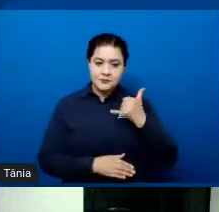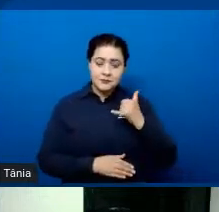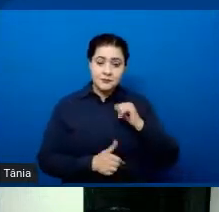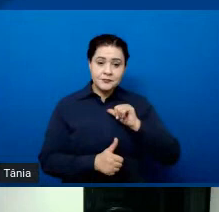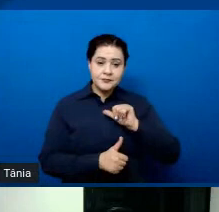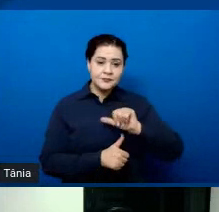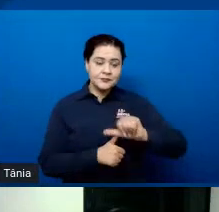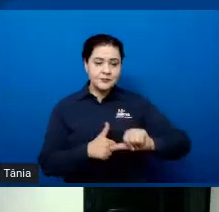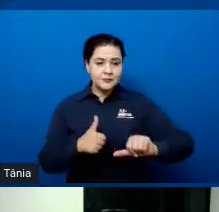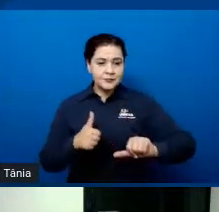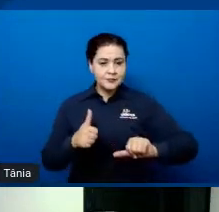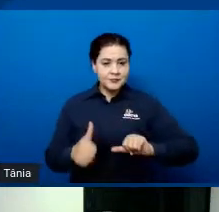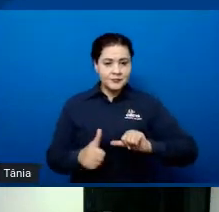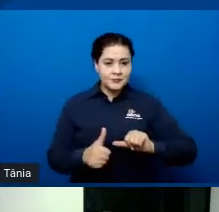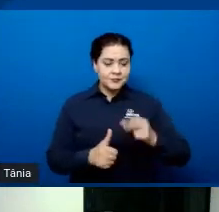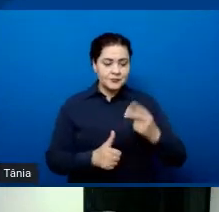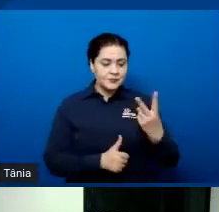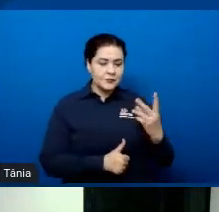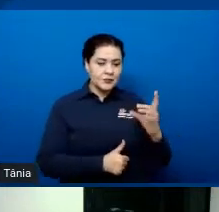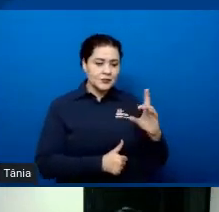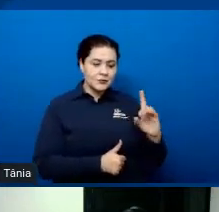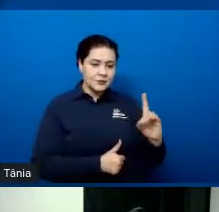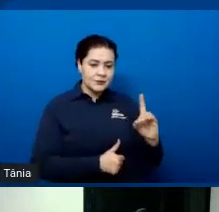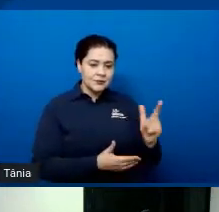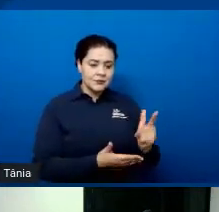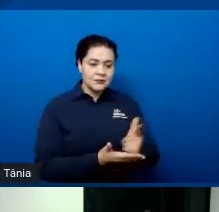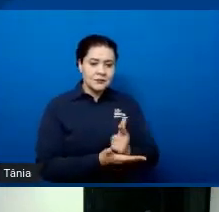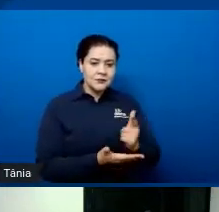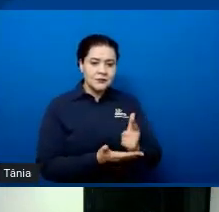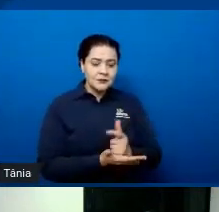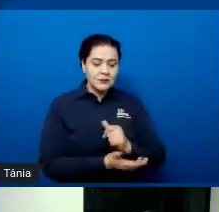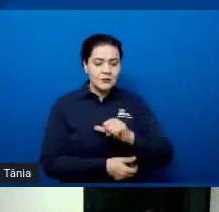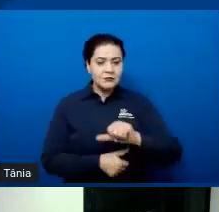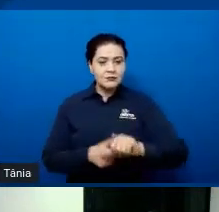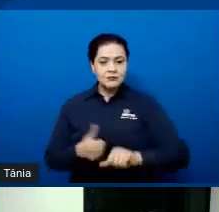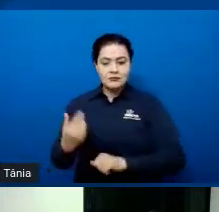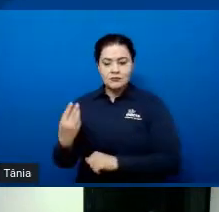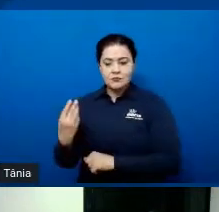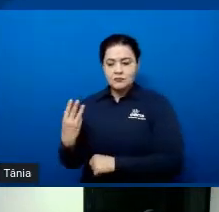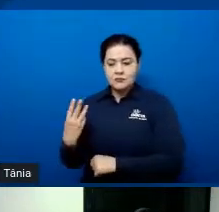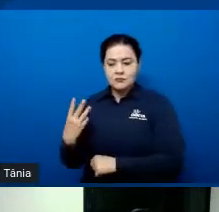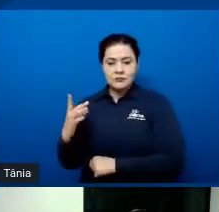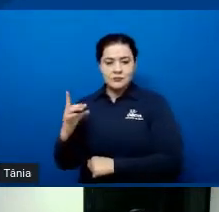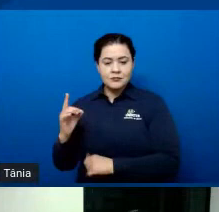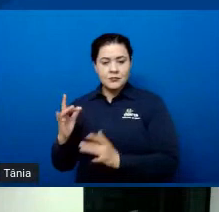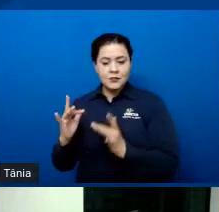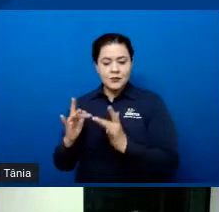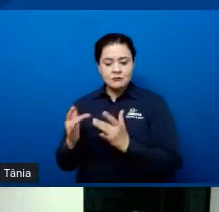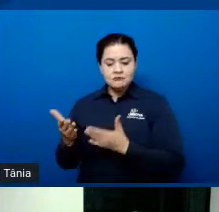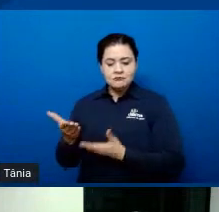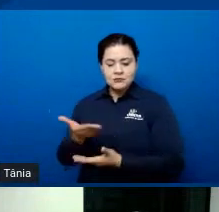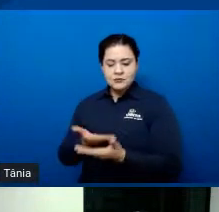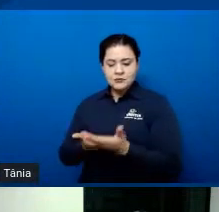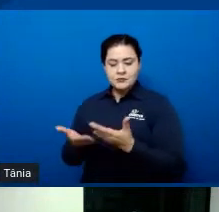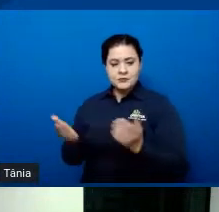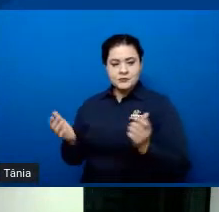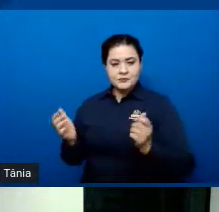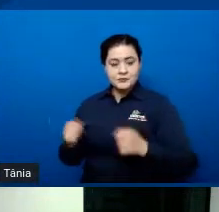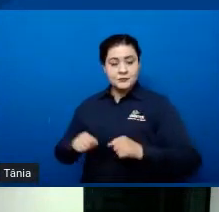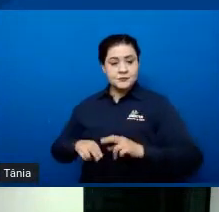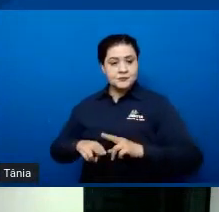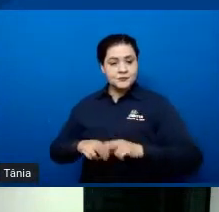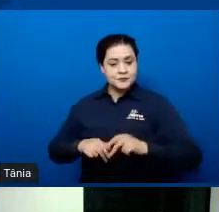transforma aquele ambiente do livro num objeto totalmente interativo. Né? Então, eu tenho